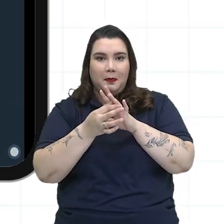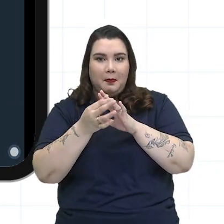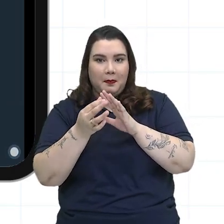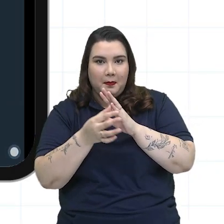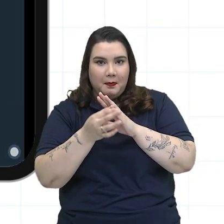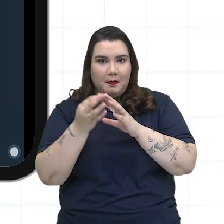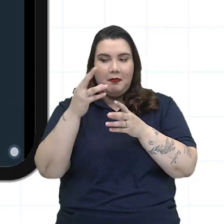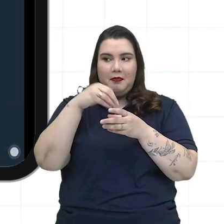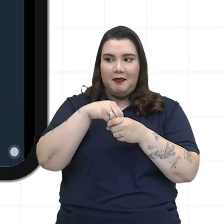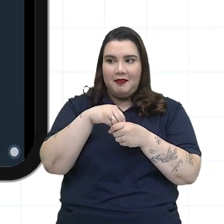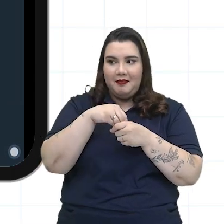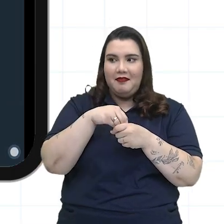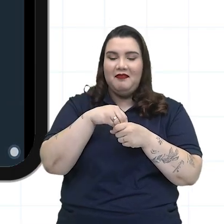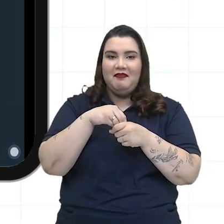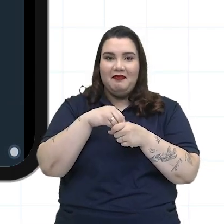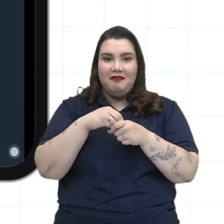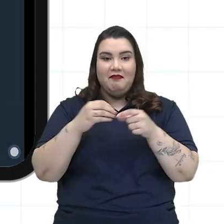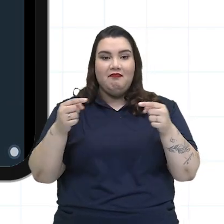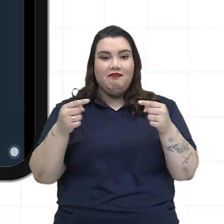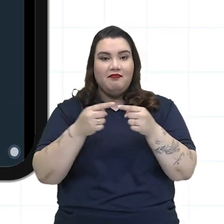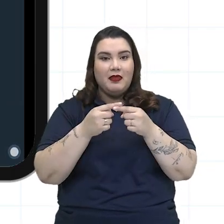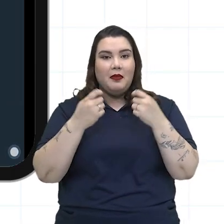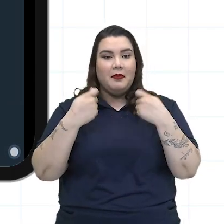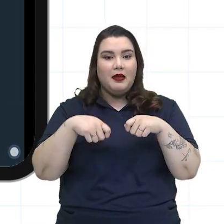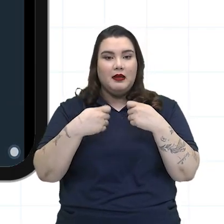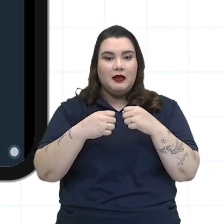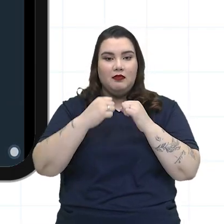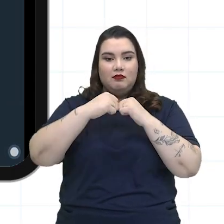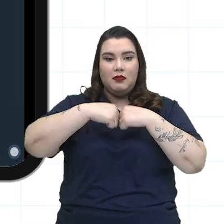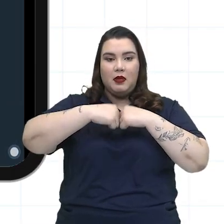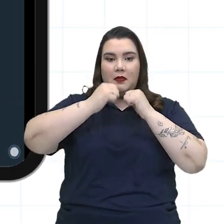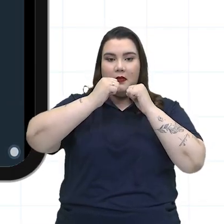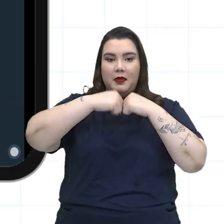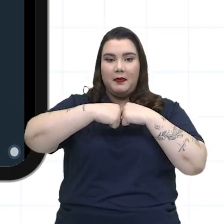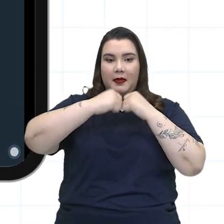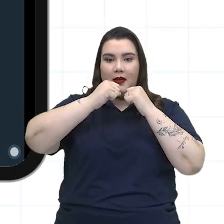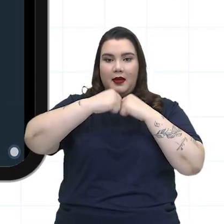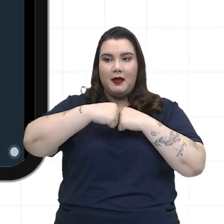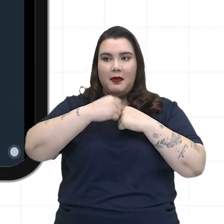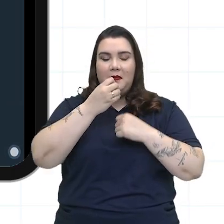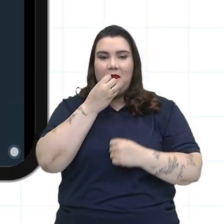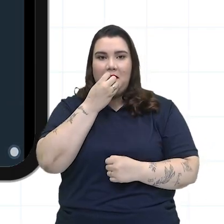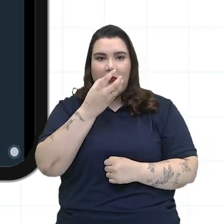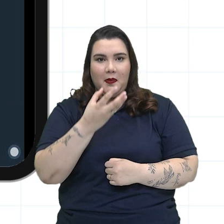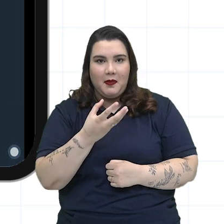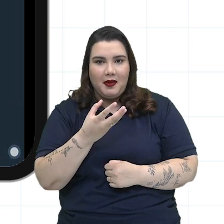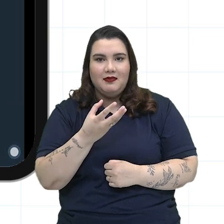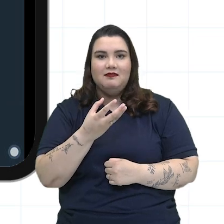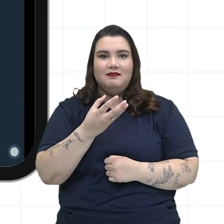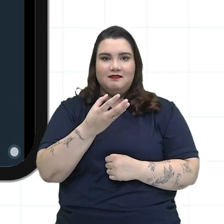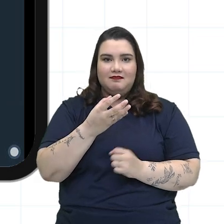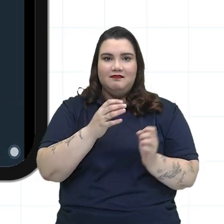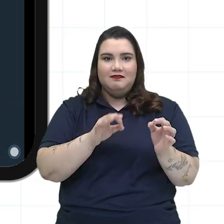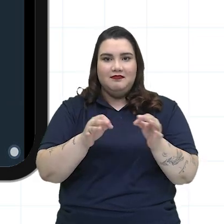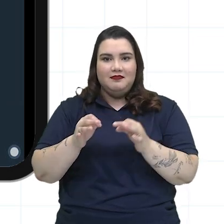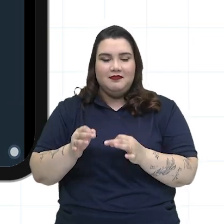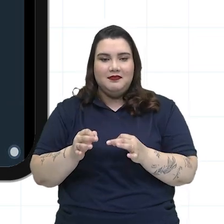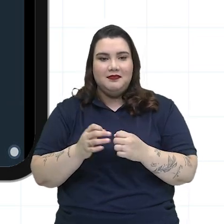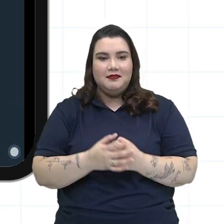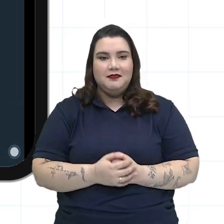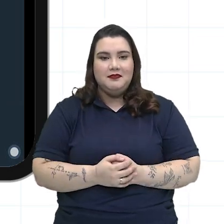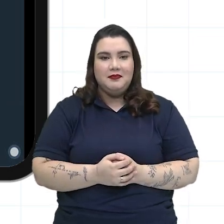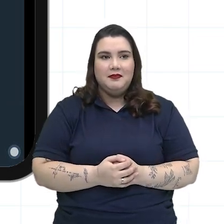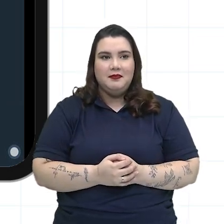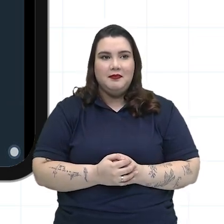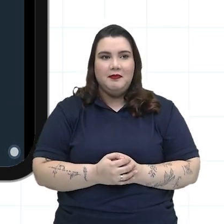as articulações, justamente para que ela tenha o quê? Mobilidade na execução do exercício,